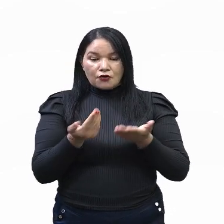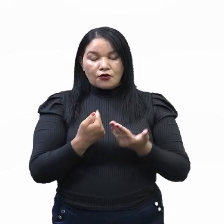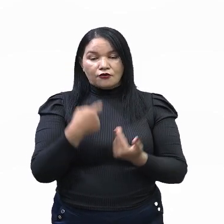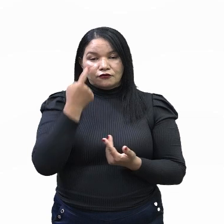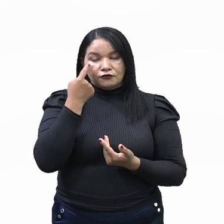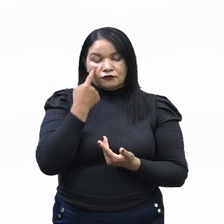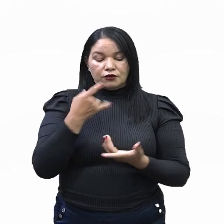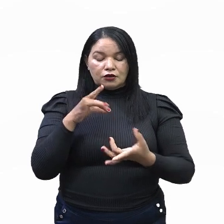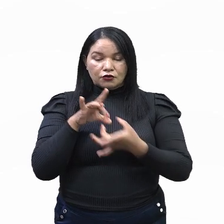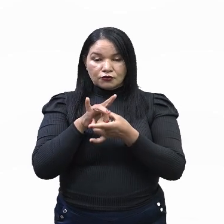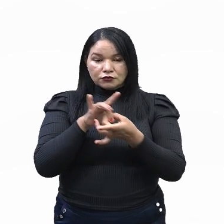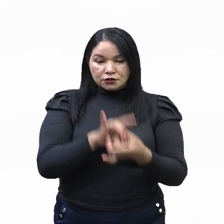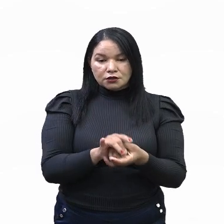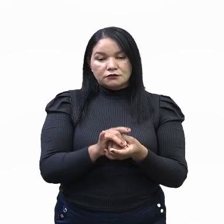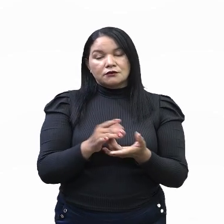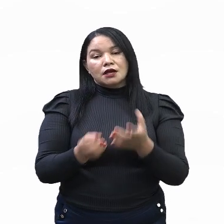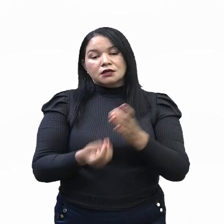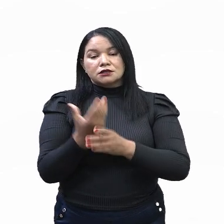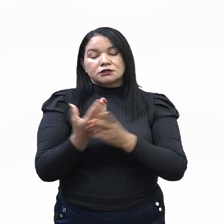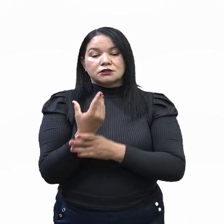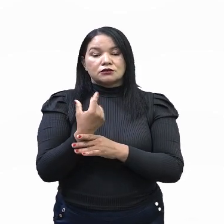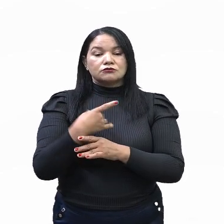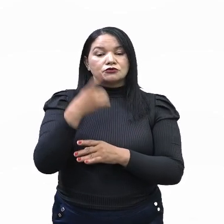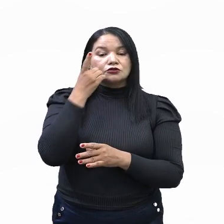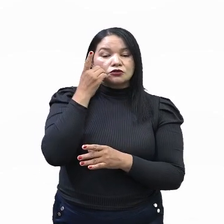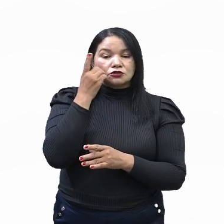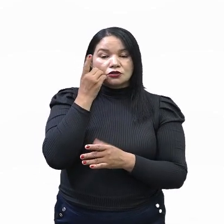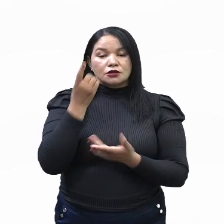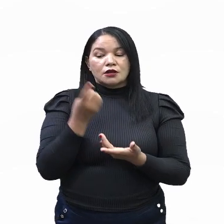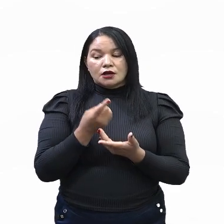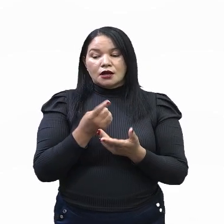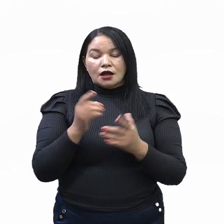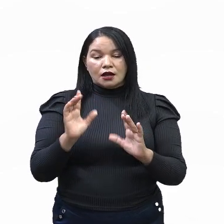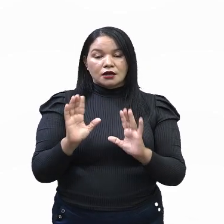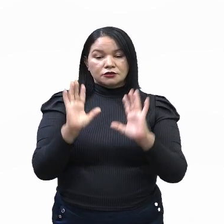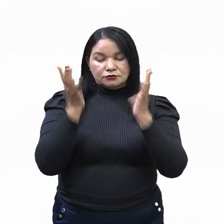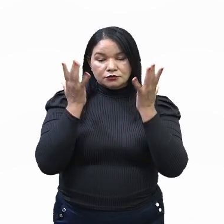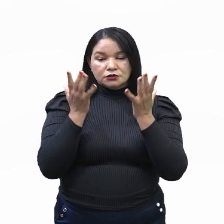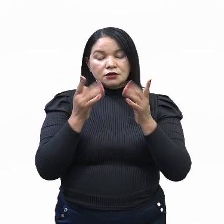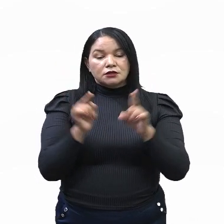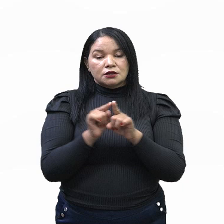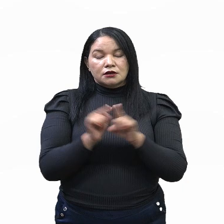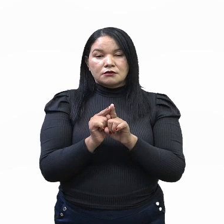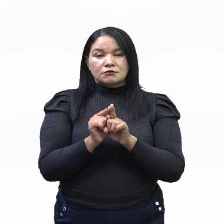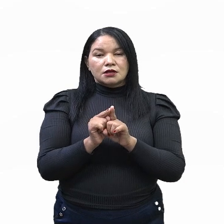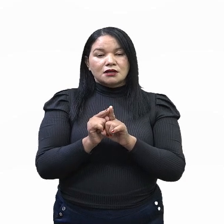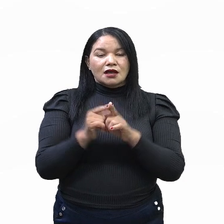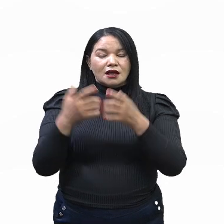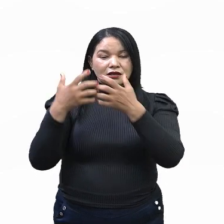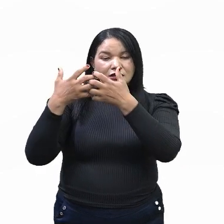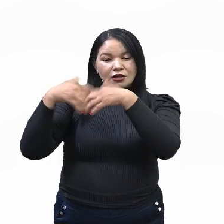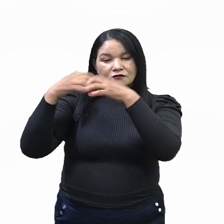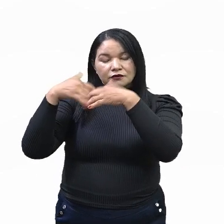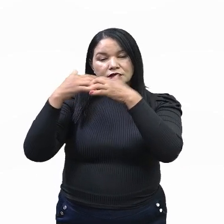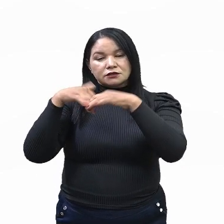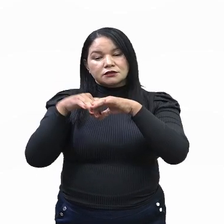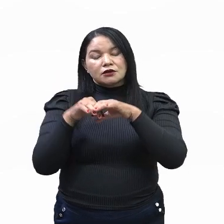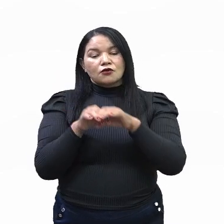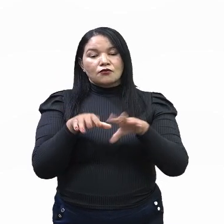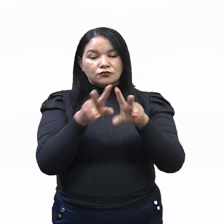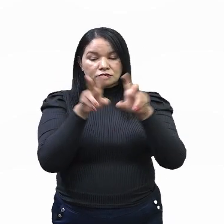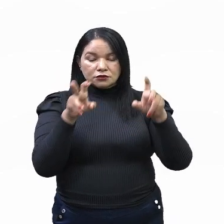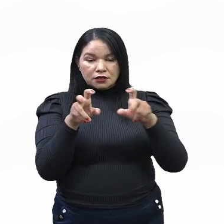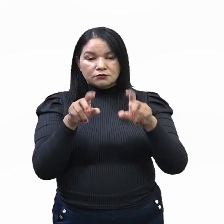criação de datas comemorativas que vai servir para ter uma reflexão um pouco mais delicada a este tema, como,